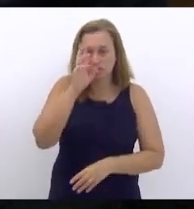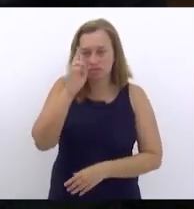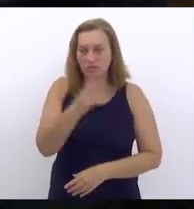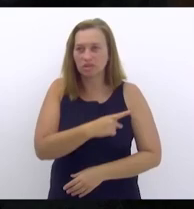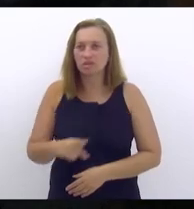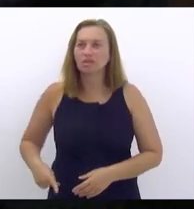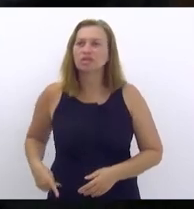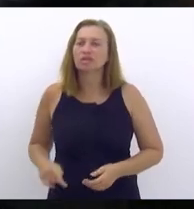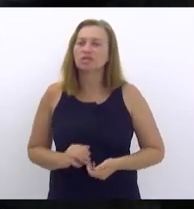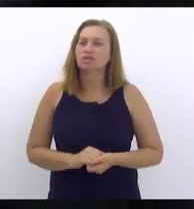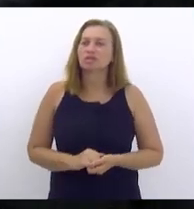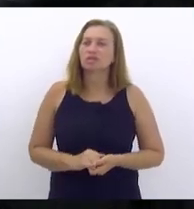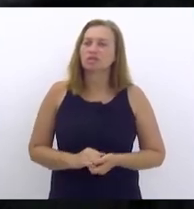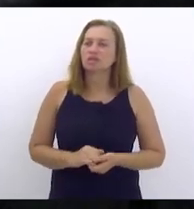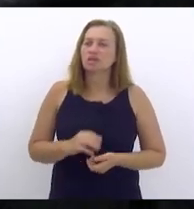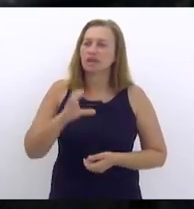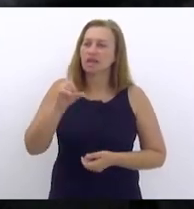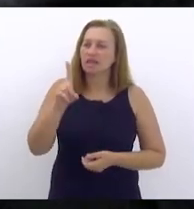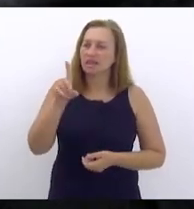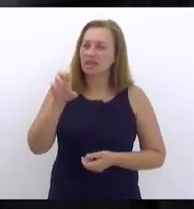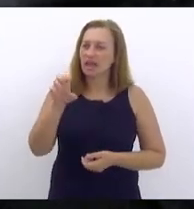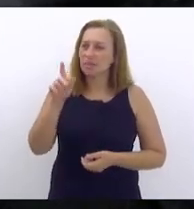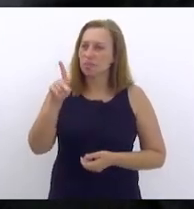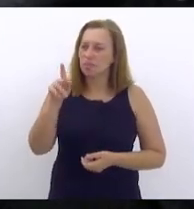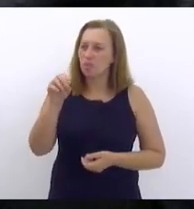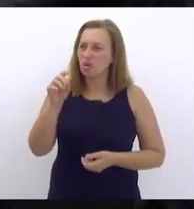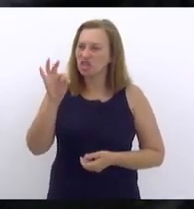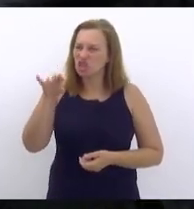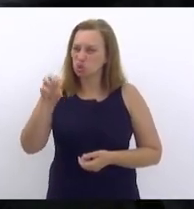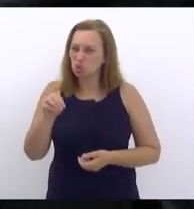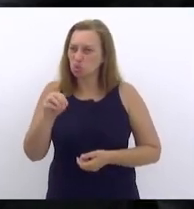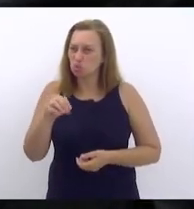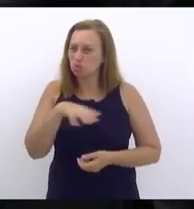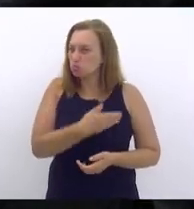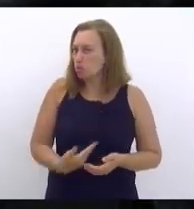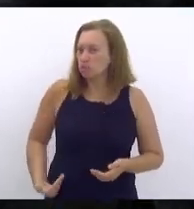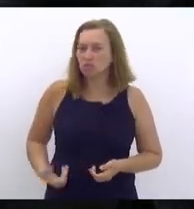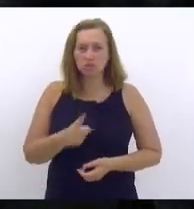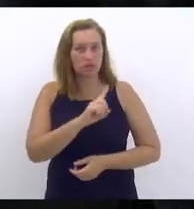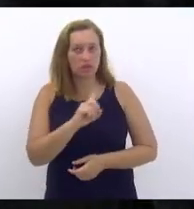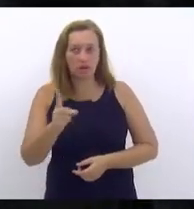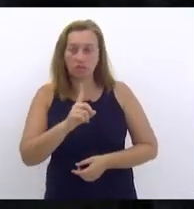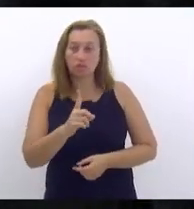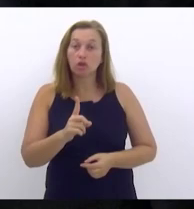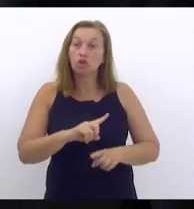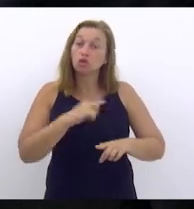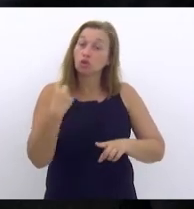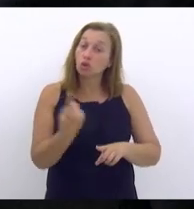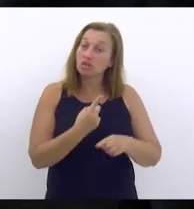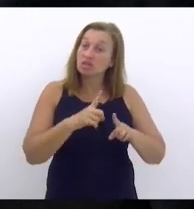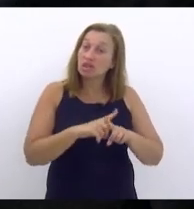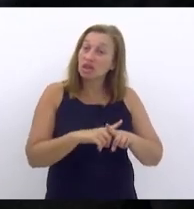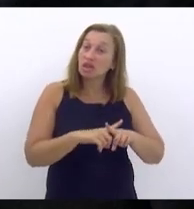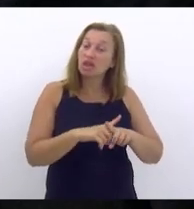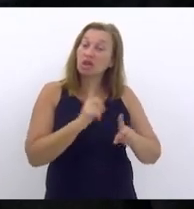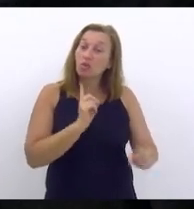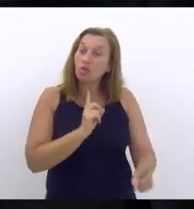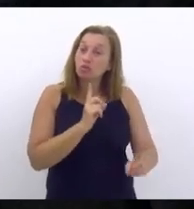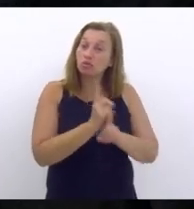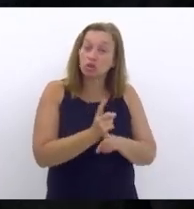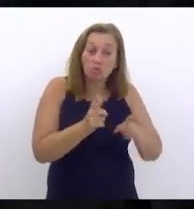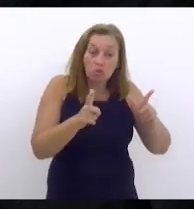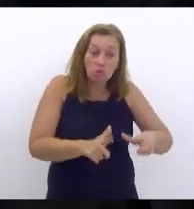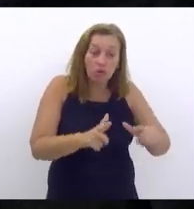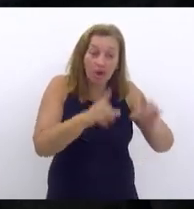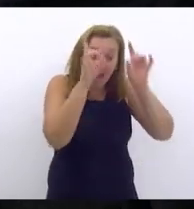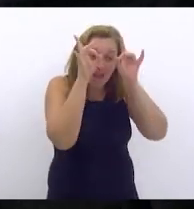nós não encontramos um depósito público, nós encontramos um cemitério de veículos da máfia do reboque no